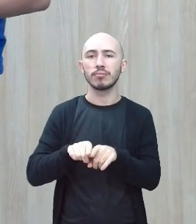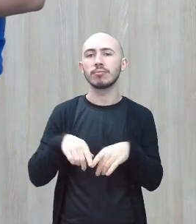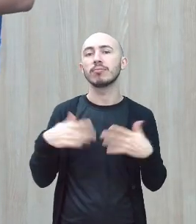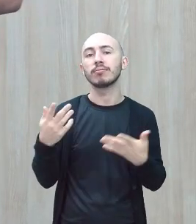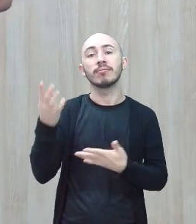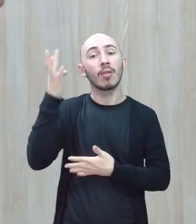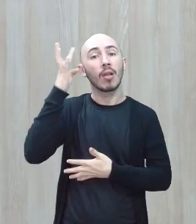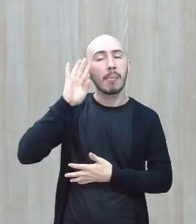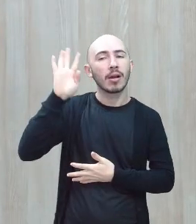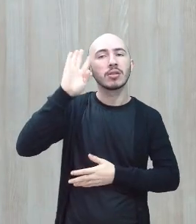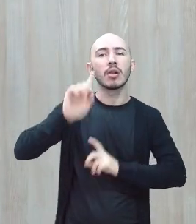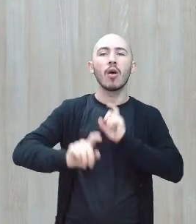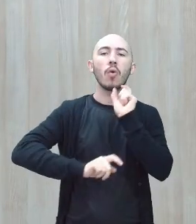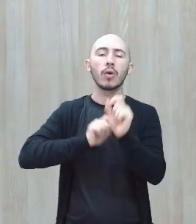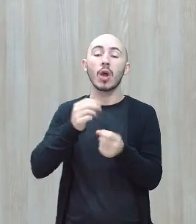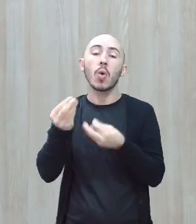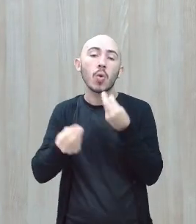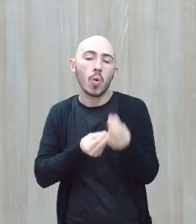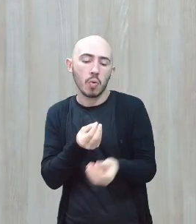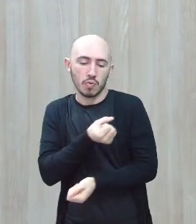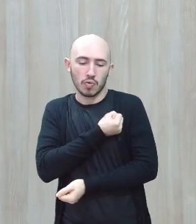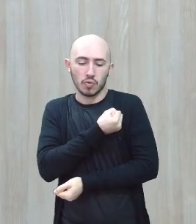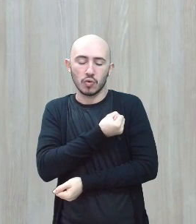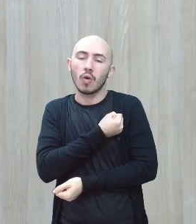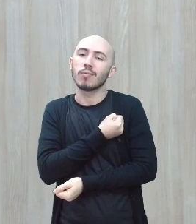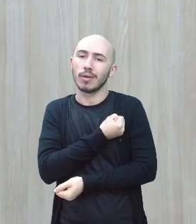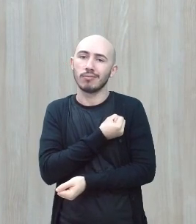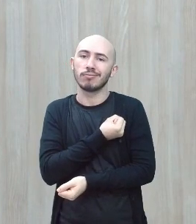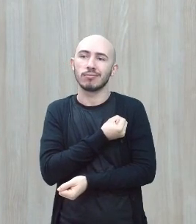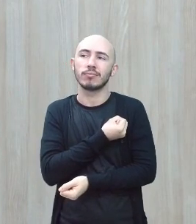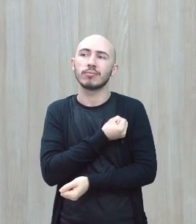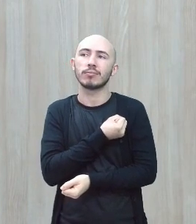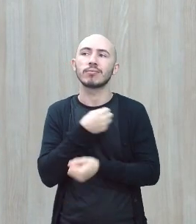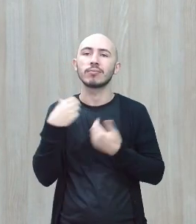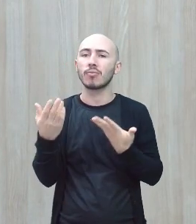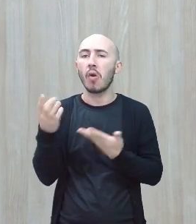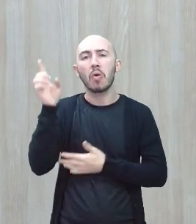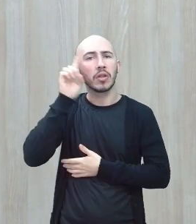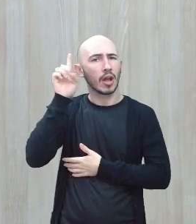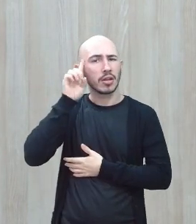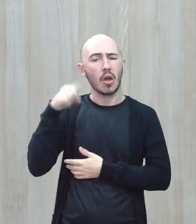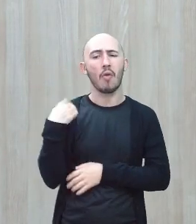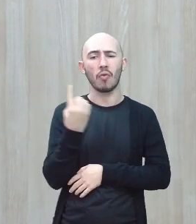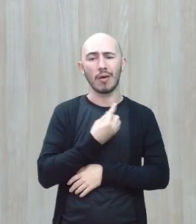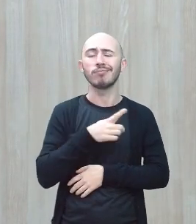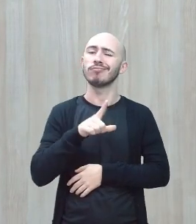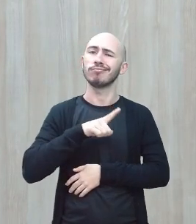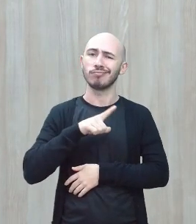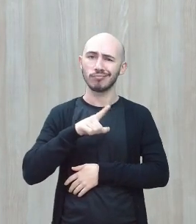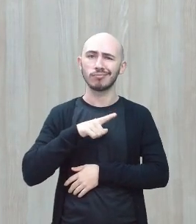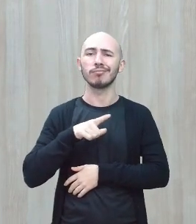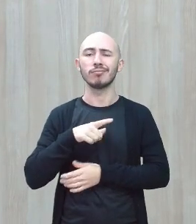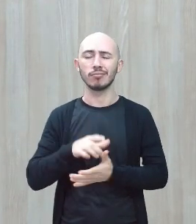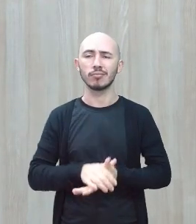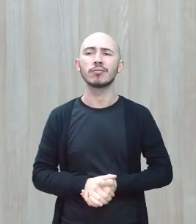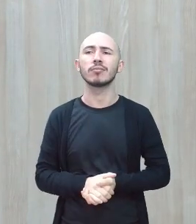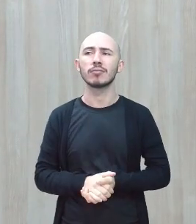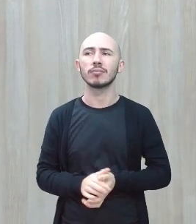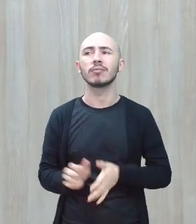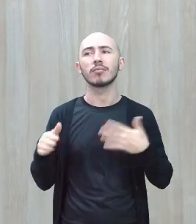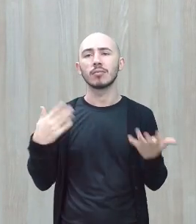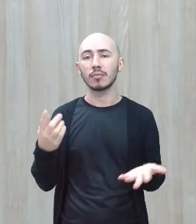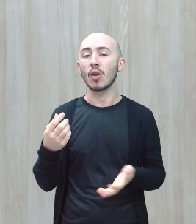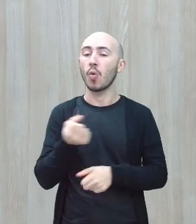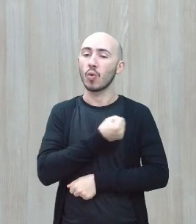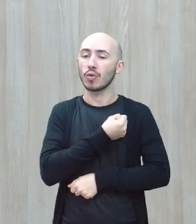imaginar como os números fazem parte do nosso dia a dia, né? Como os números vão nos